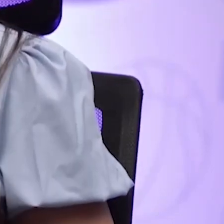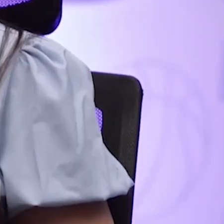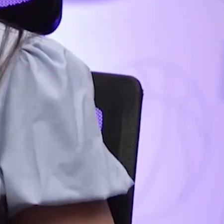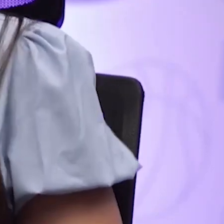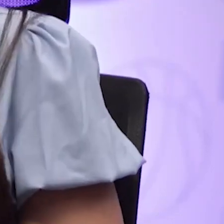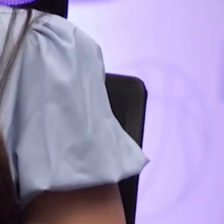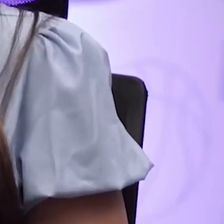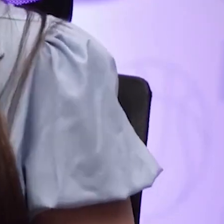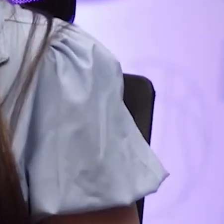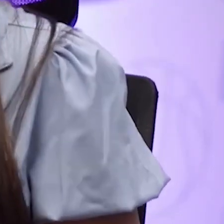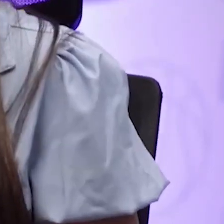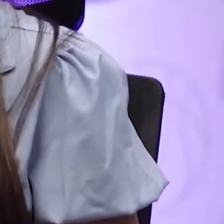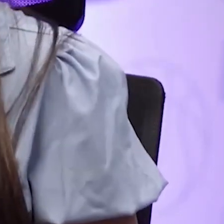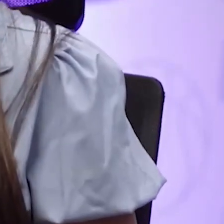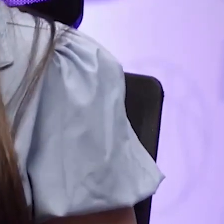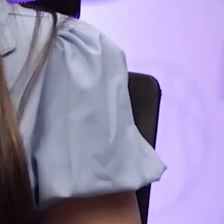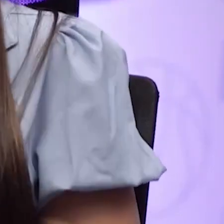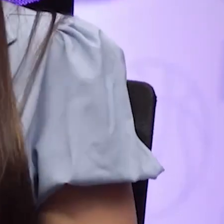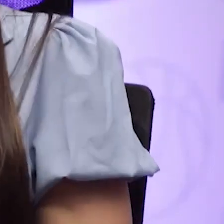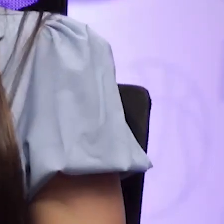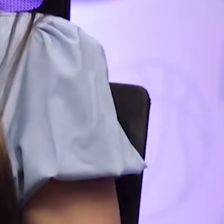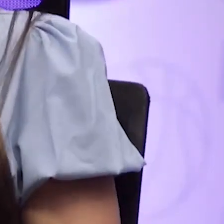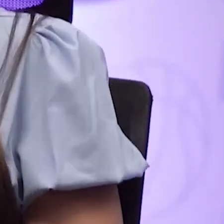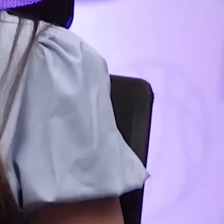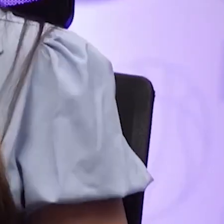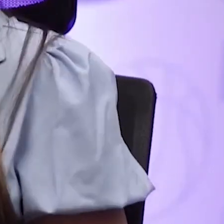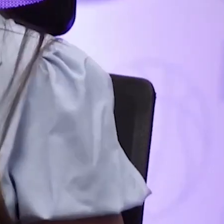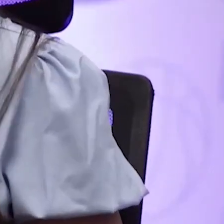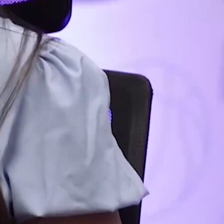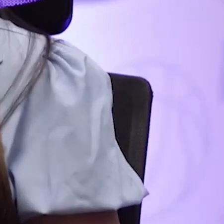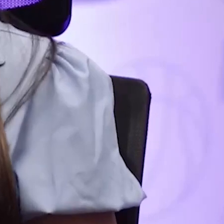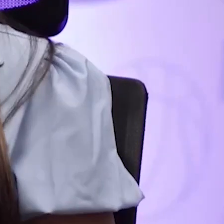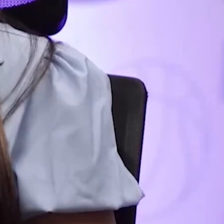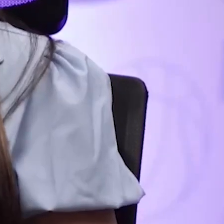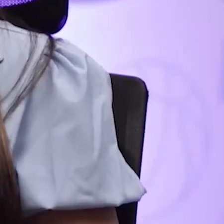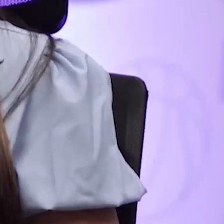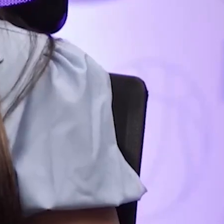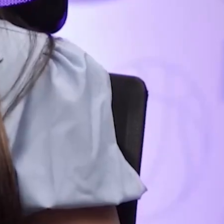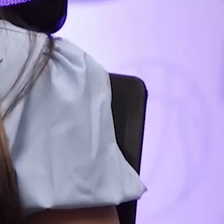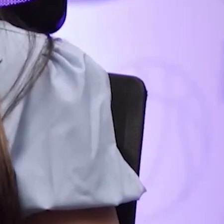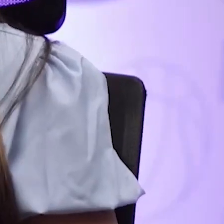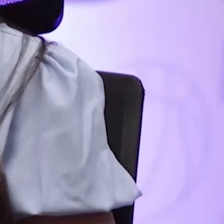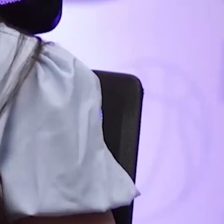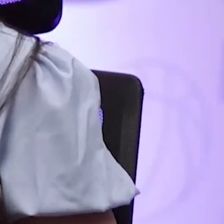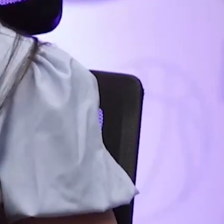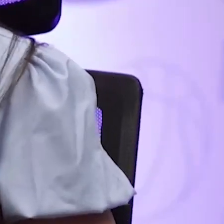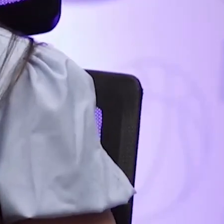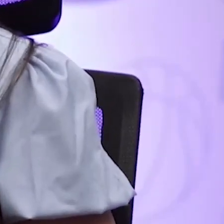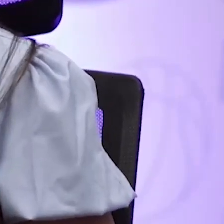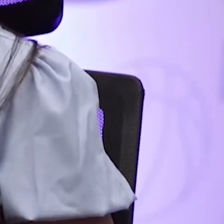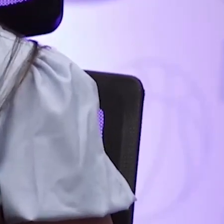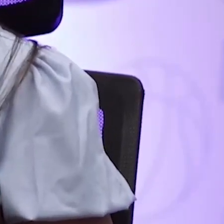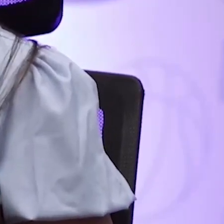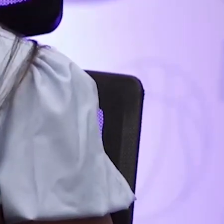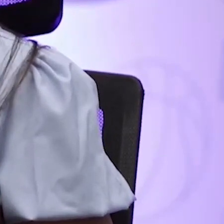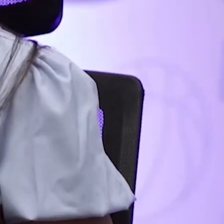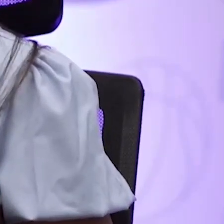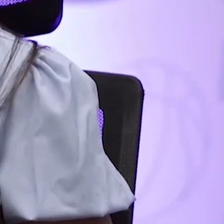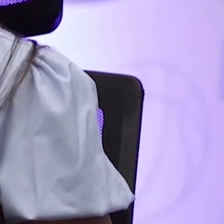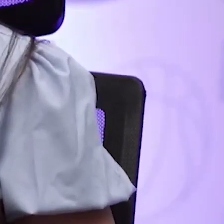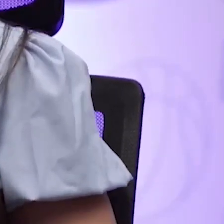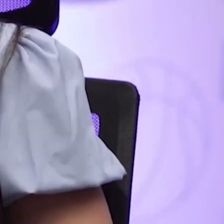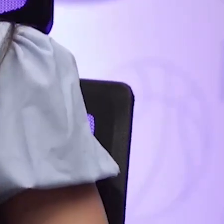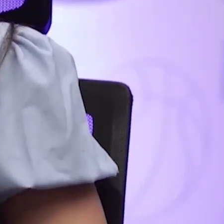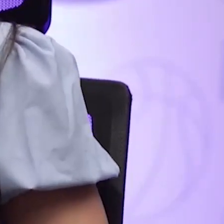Obrigado. Já? Não, eu vou falar pelo menos obrigado para dar aqui o... Bora lá. Vamos lá. Podemos? É isso, Bia. Muito